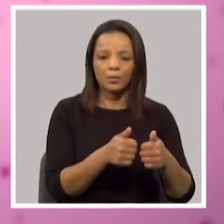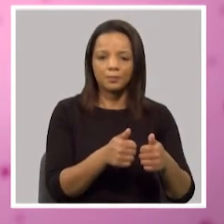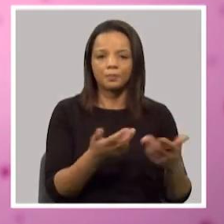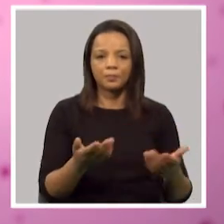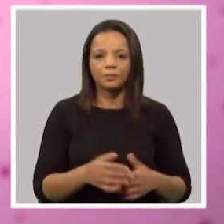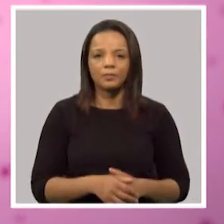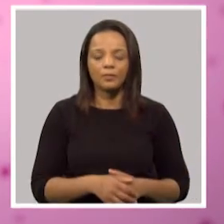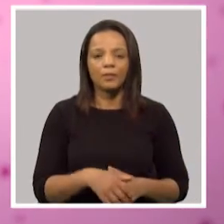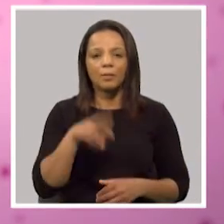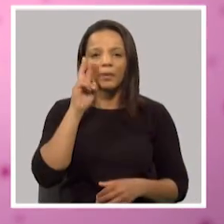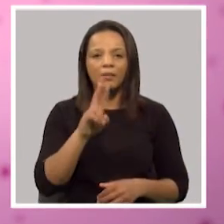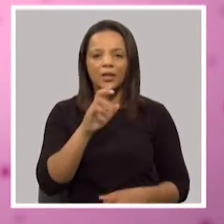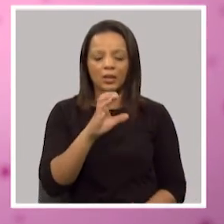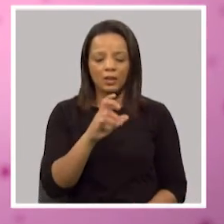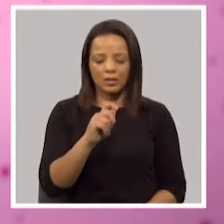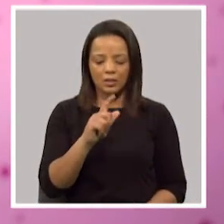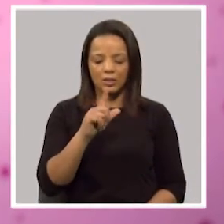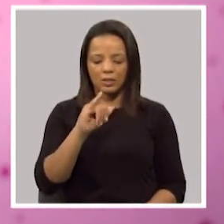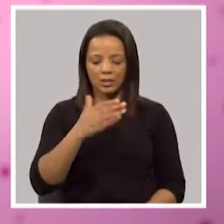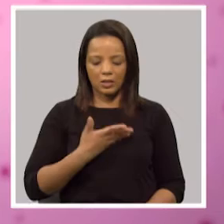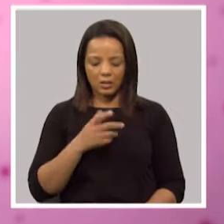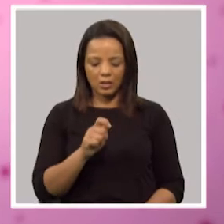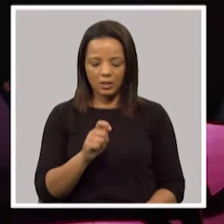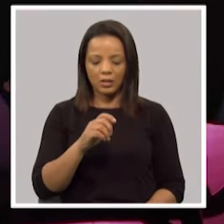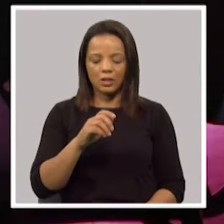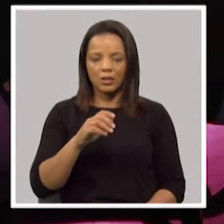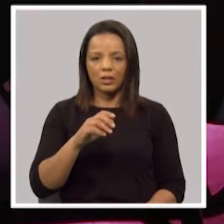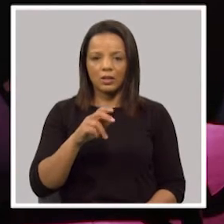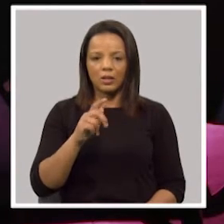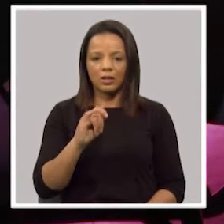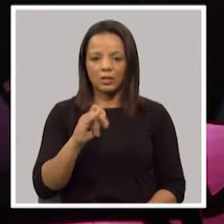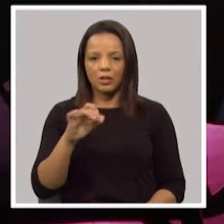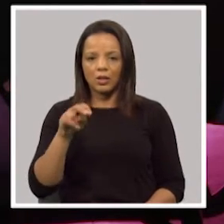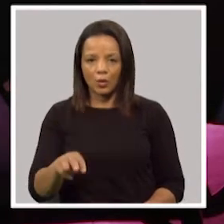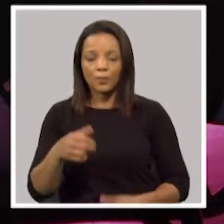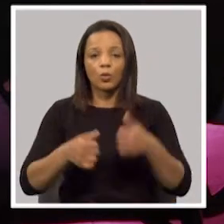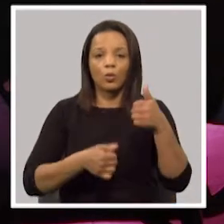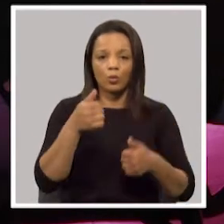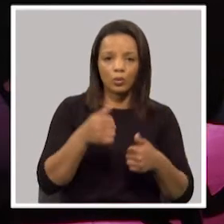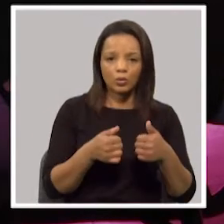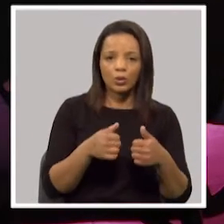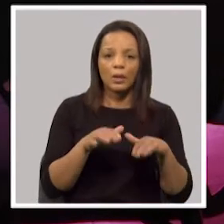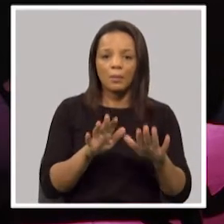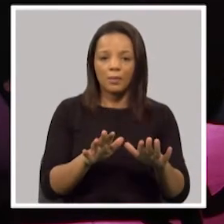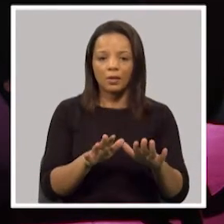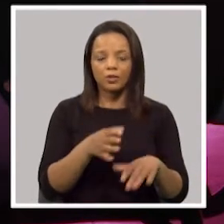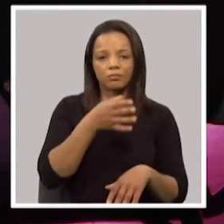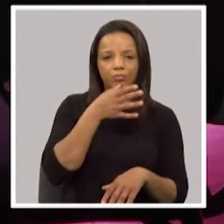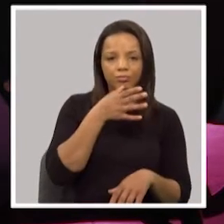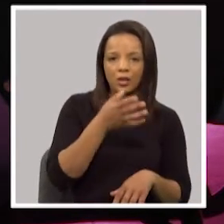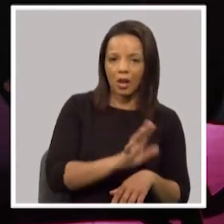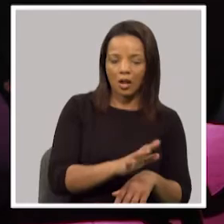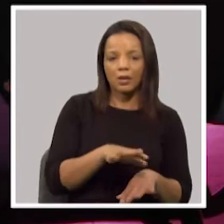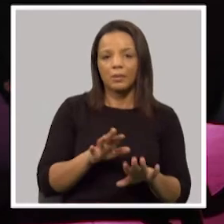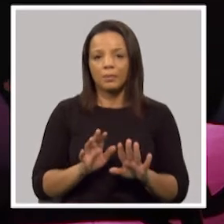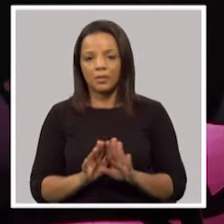para irem ver a Celine Dion à Holanda. Portanto, era um passatempo que acabava por ser um concurso, mas não um concurso para um locutor,